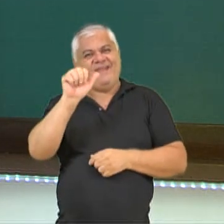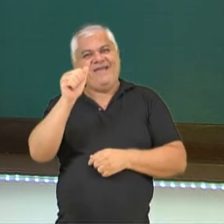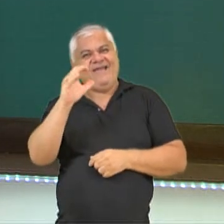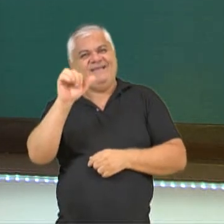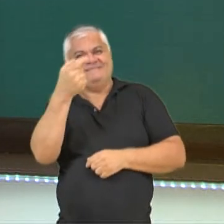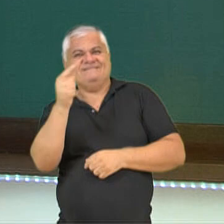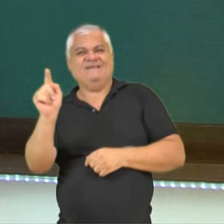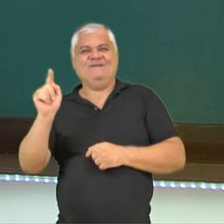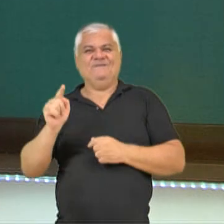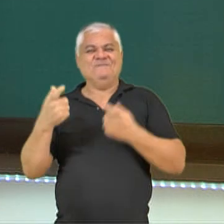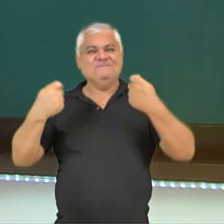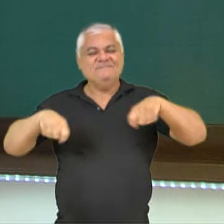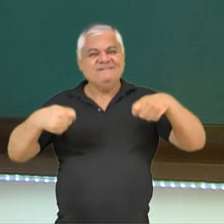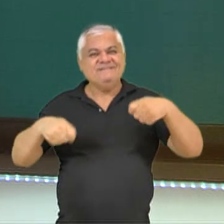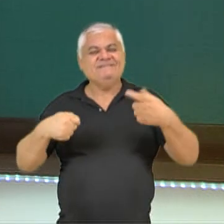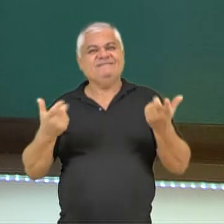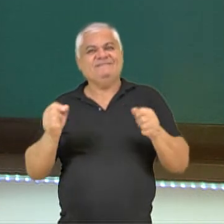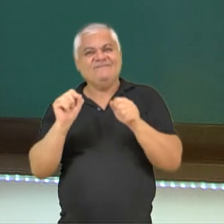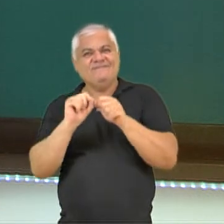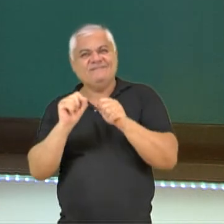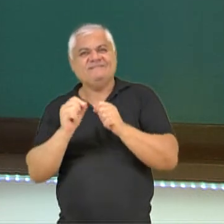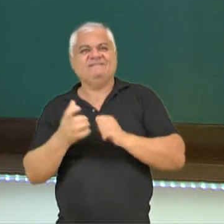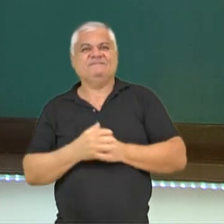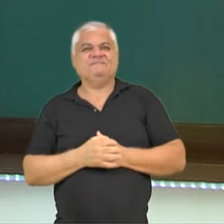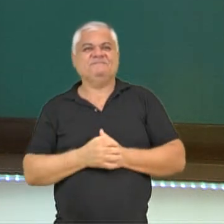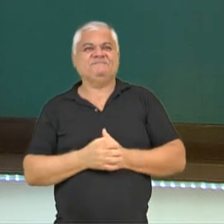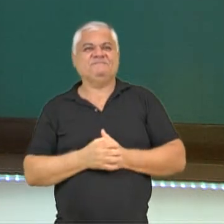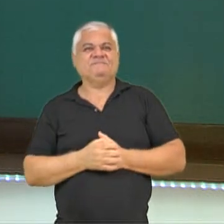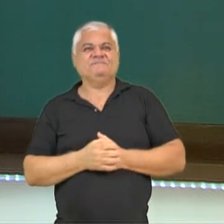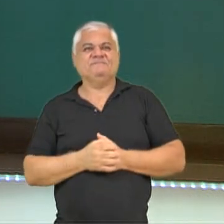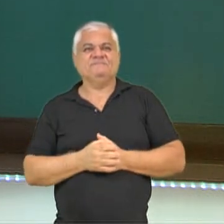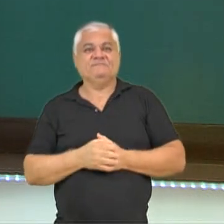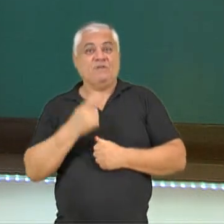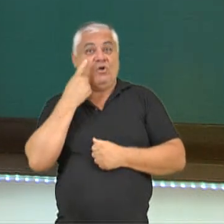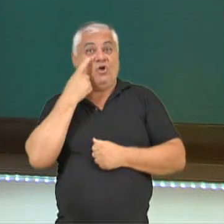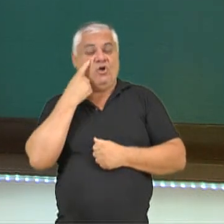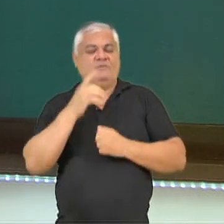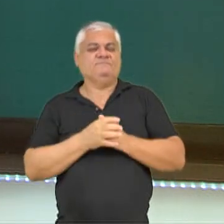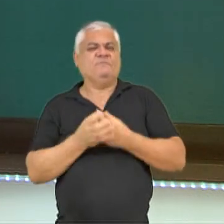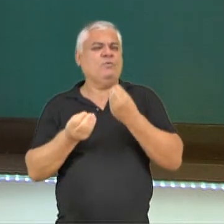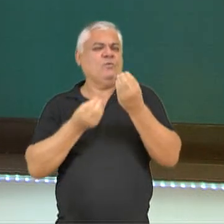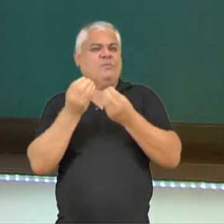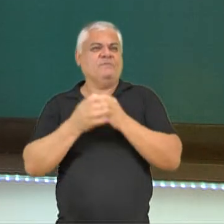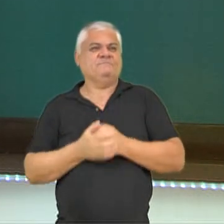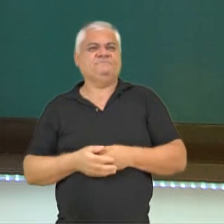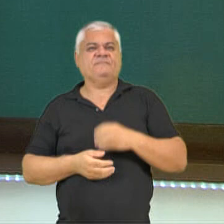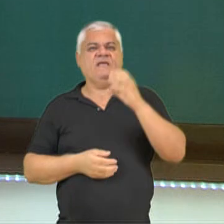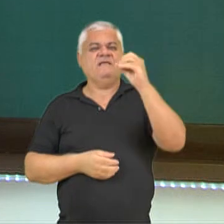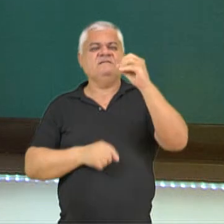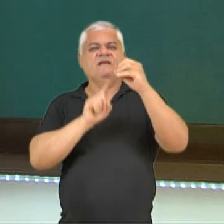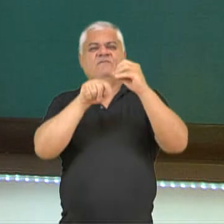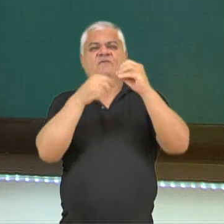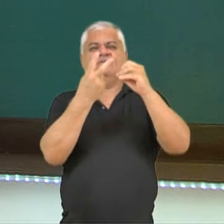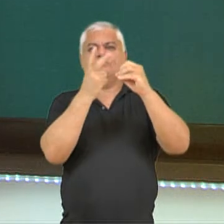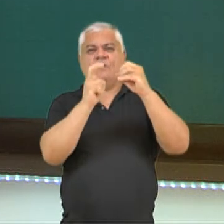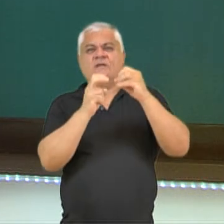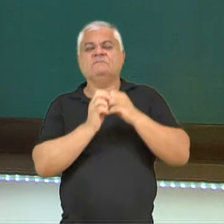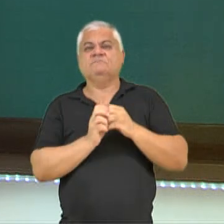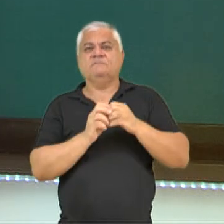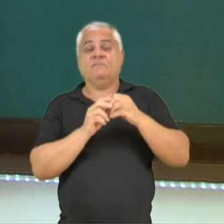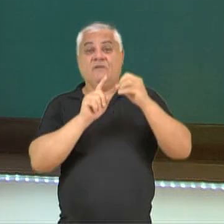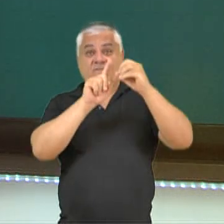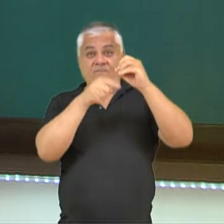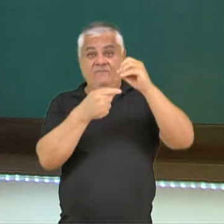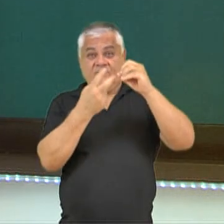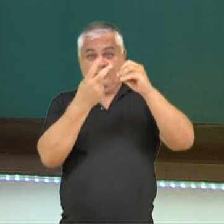e dependemos desse conhecimento, tá bom? Então, ó, só vamos relembrar como é que faz isso. 0,24. Para